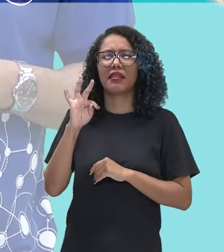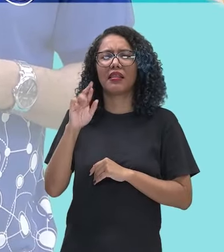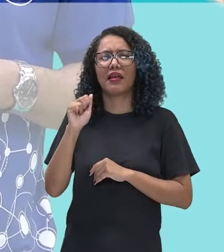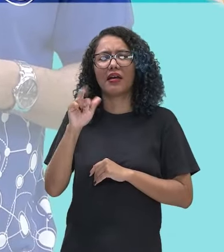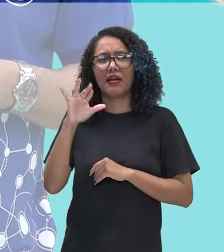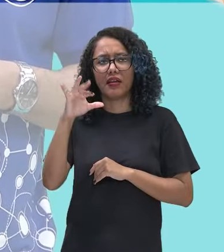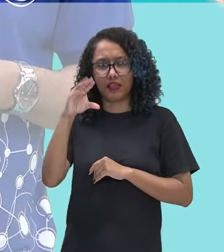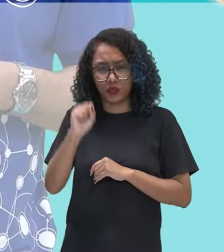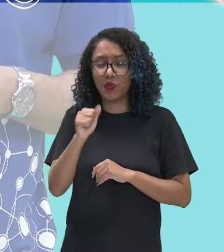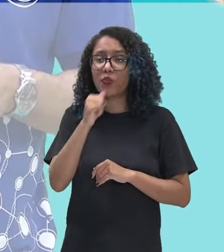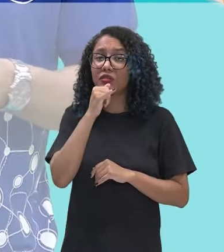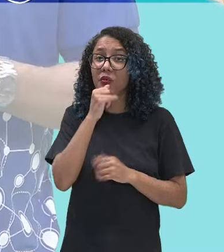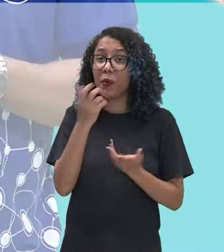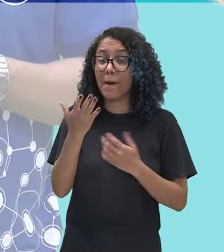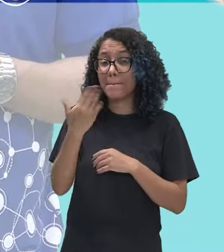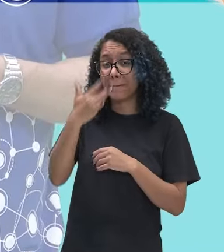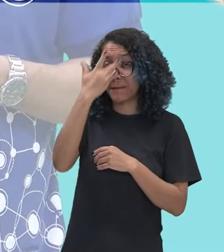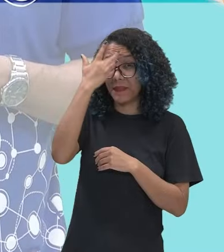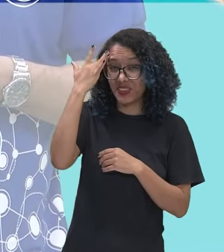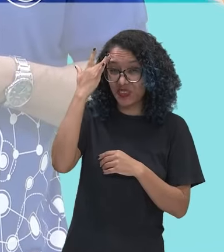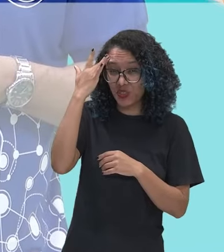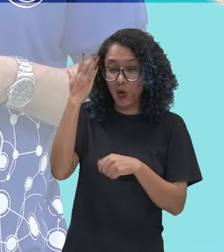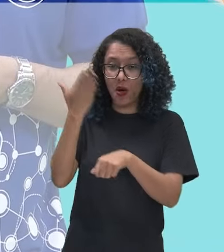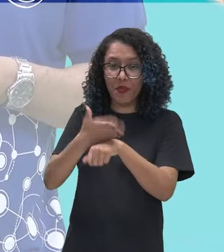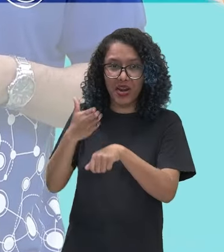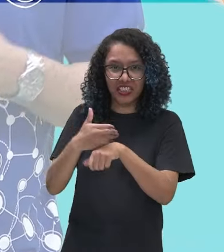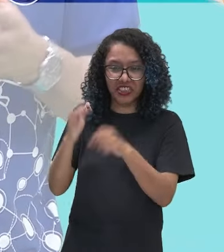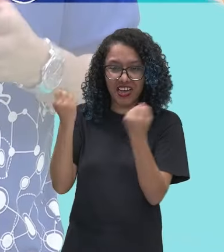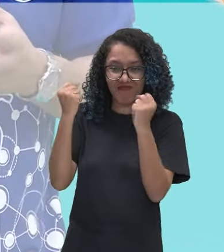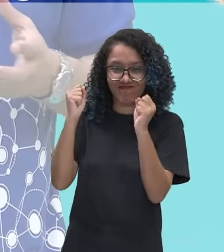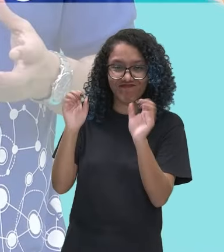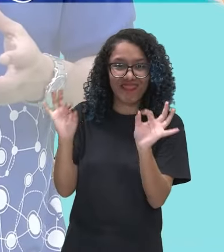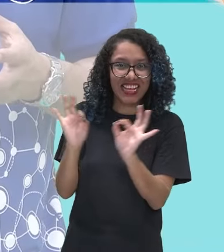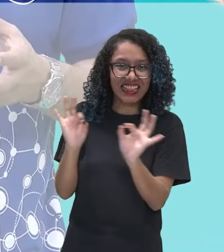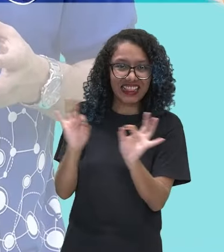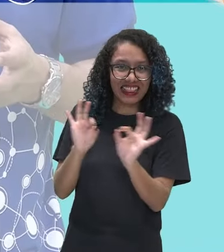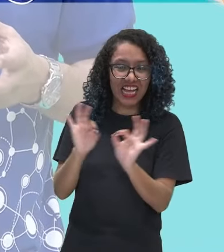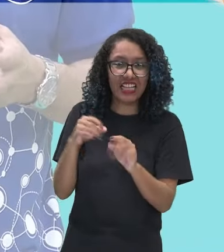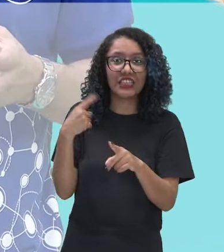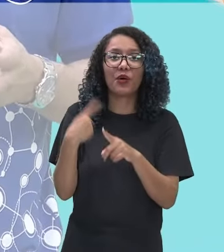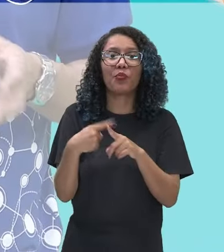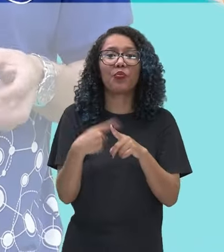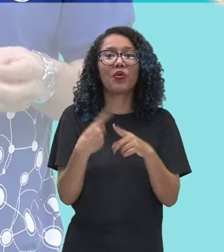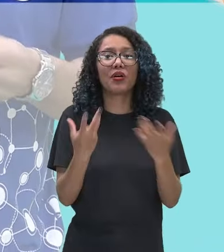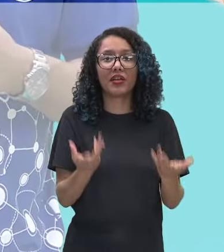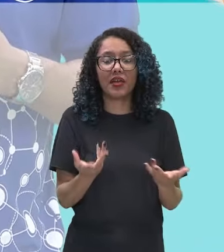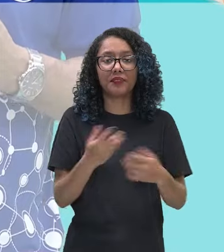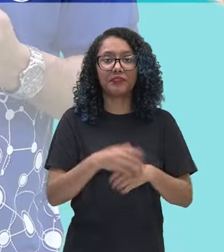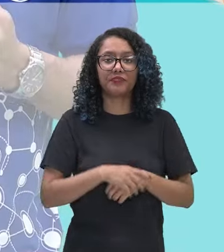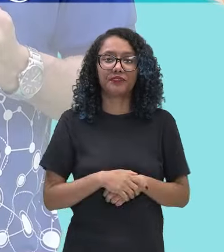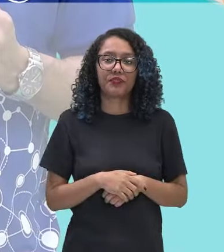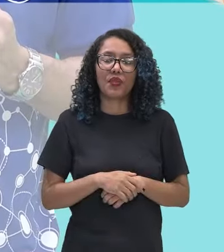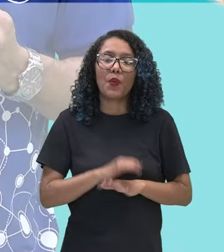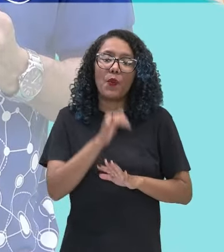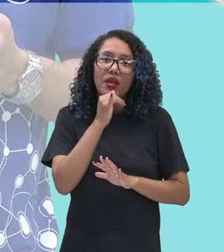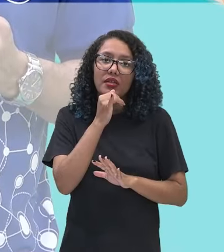deixam de fazer atividades físicas justamente pelo que a vida moderna propõe, né? Por